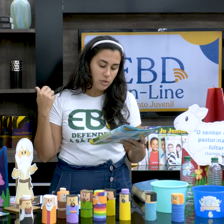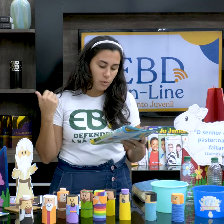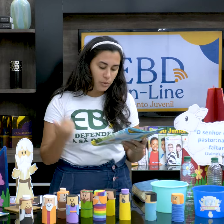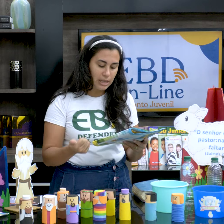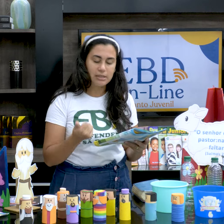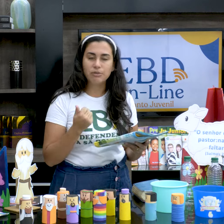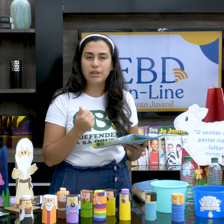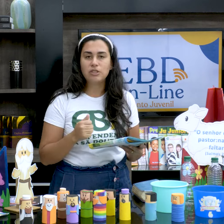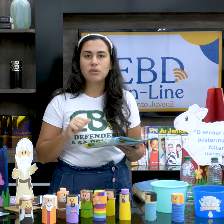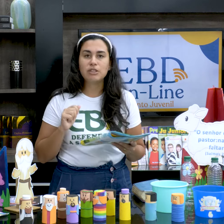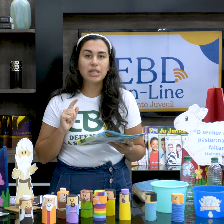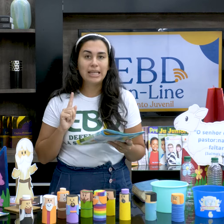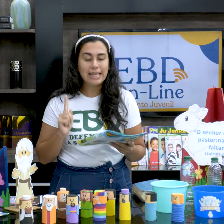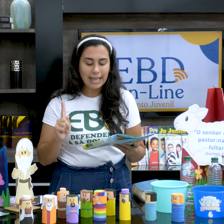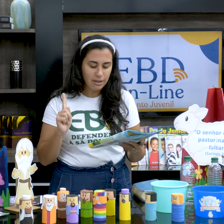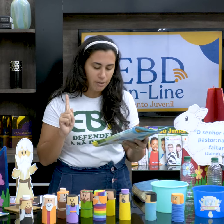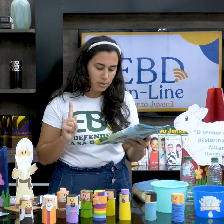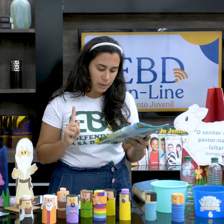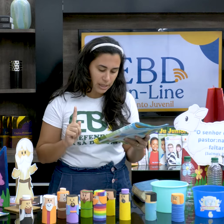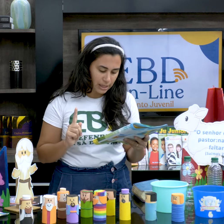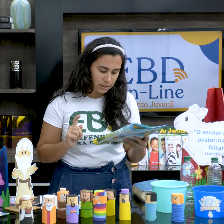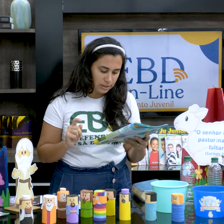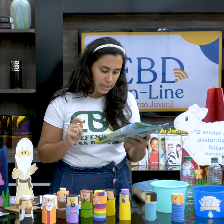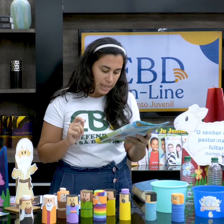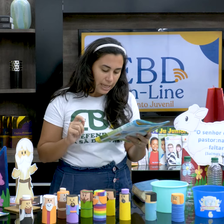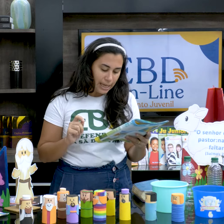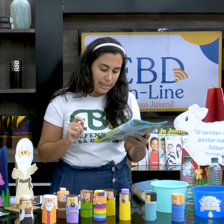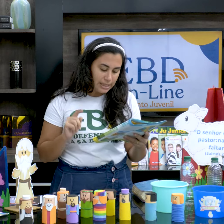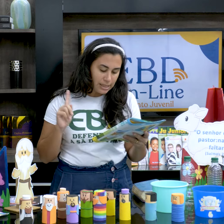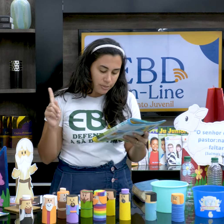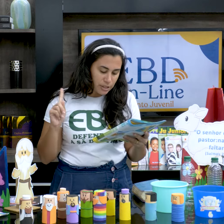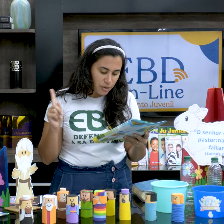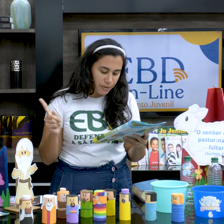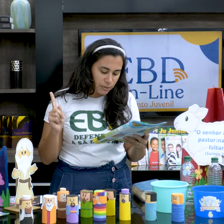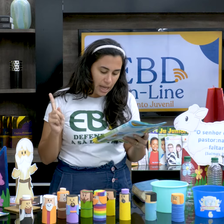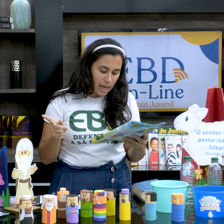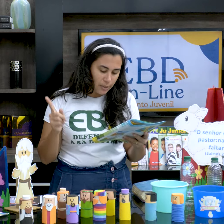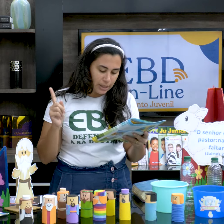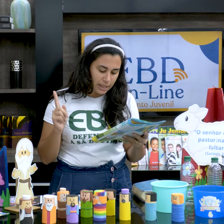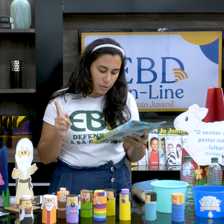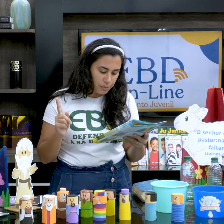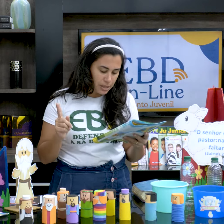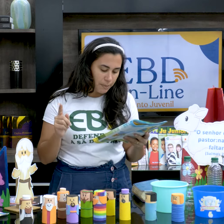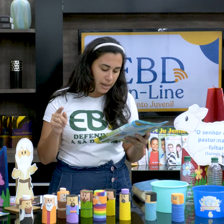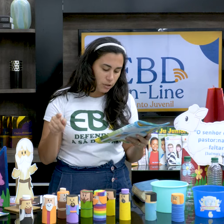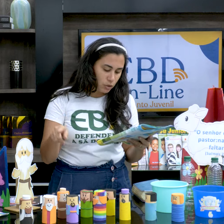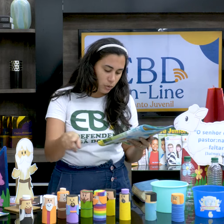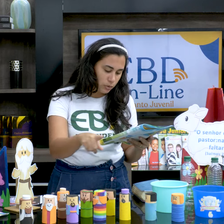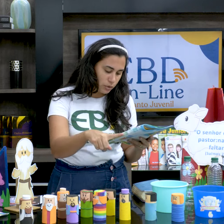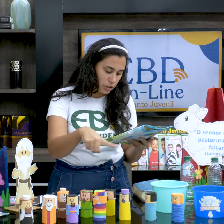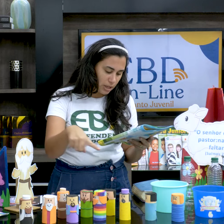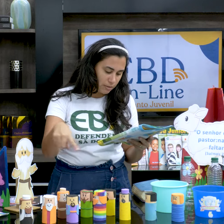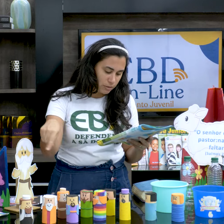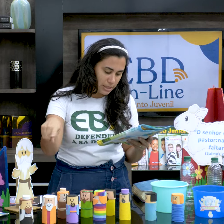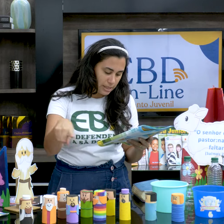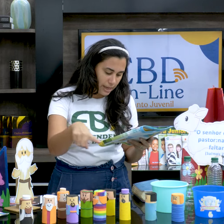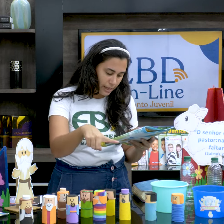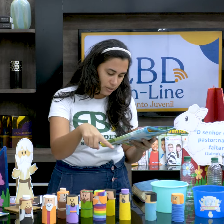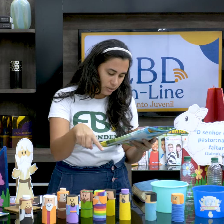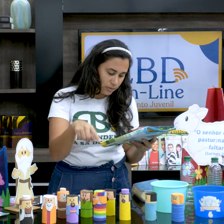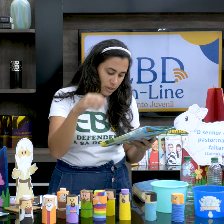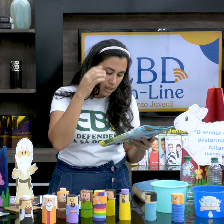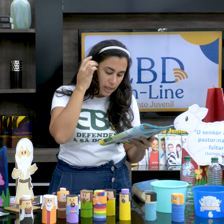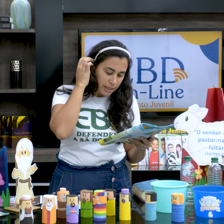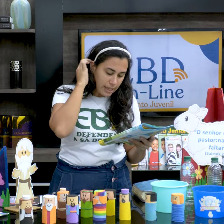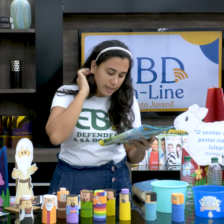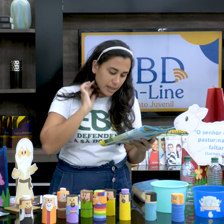O pastor cuida das ovelhas, não deixa que nada falte para elas. Ele não deixou faltar água nem comida para todos que estavam no